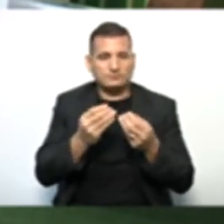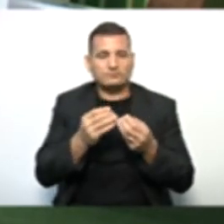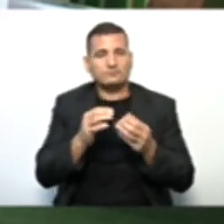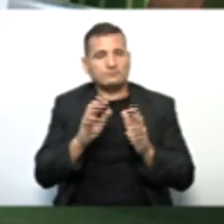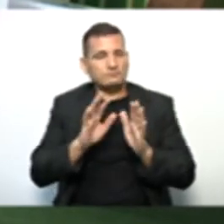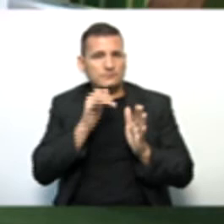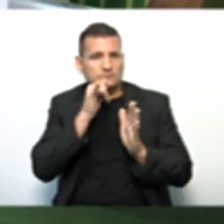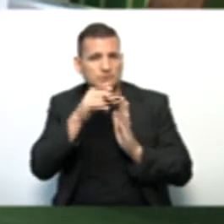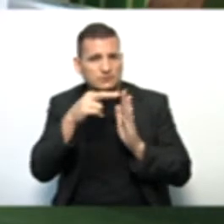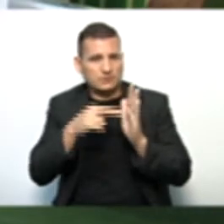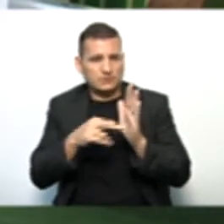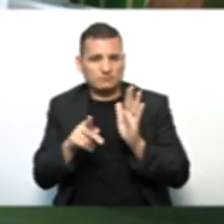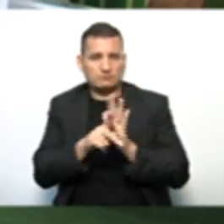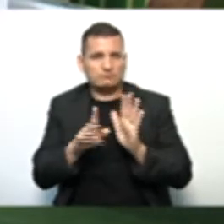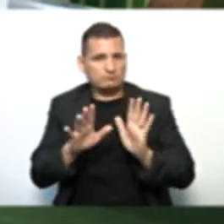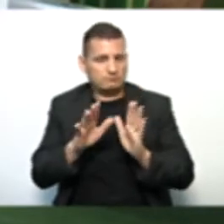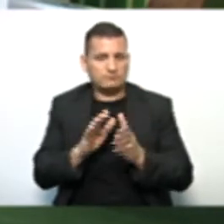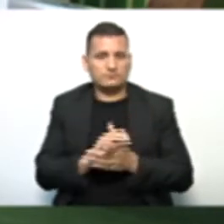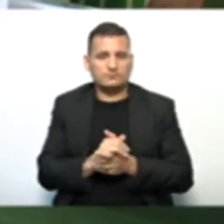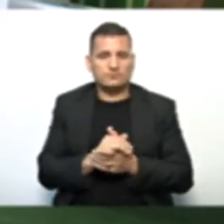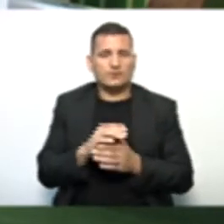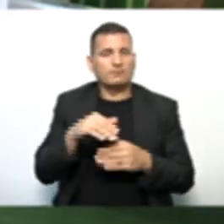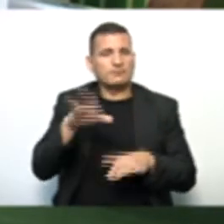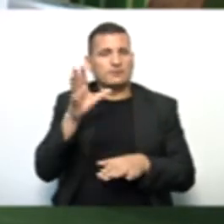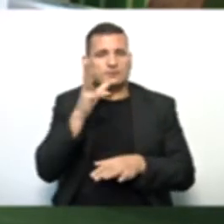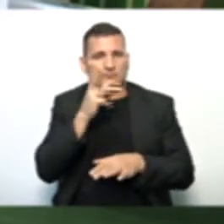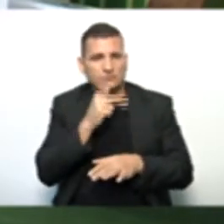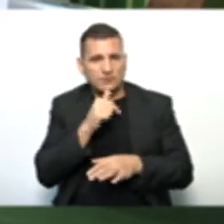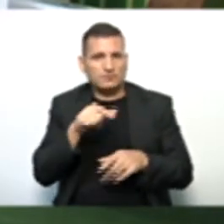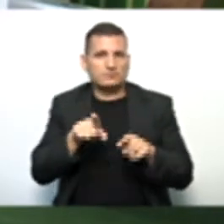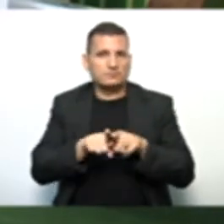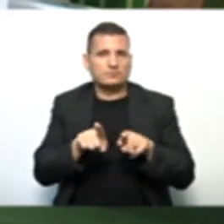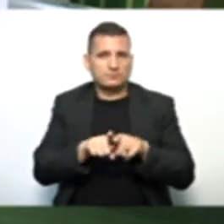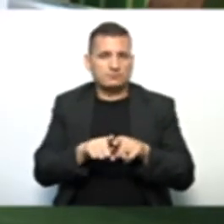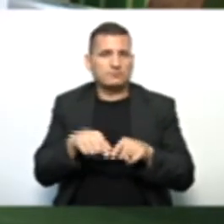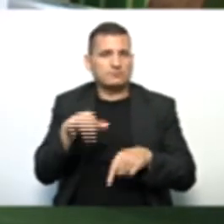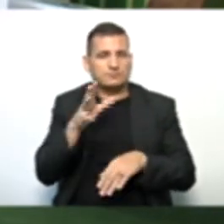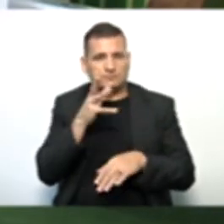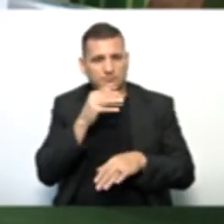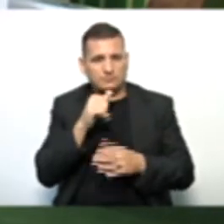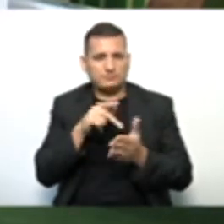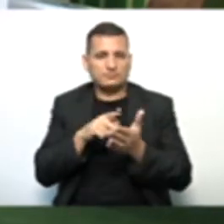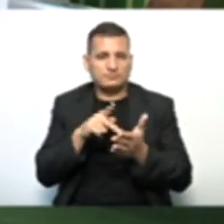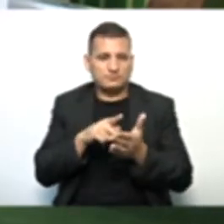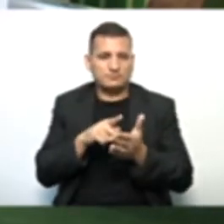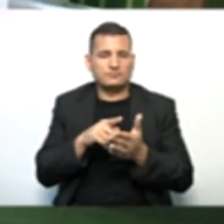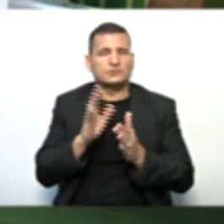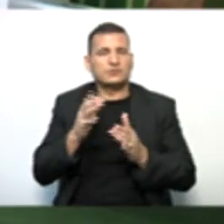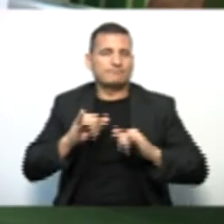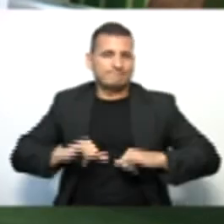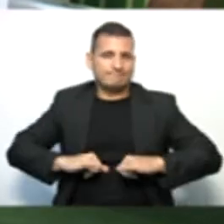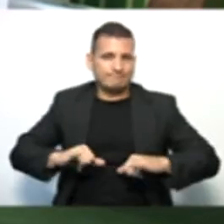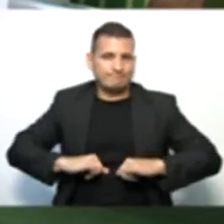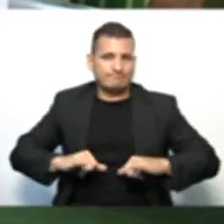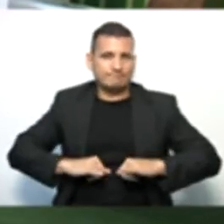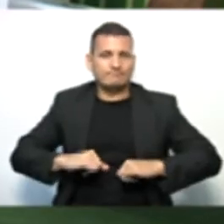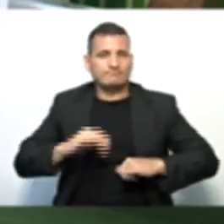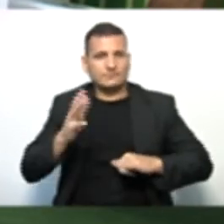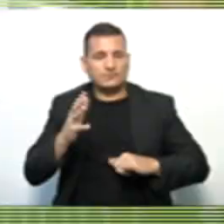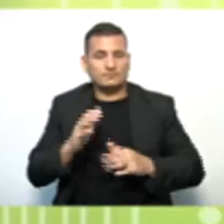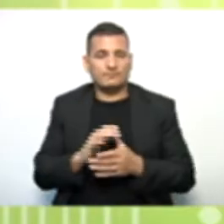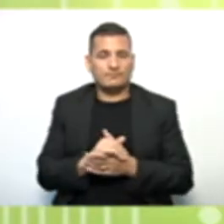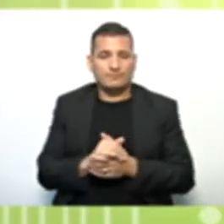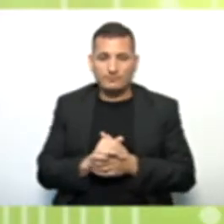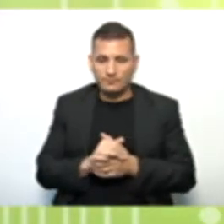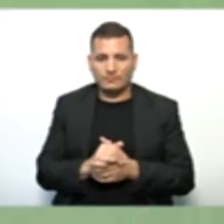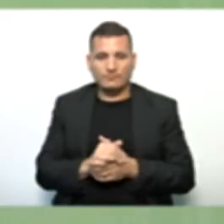regra de negócio, né? E é o que é o mais demorado de você corrigir. É o mais demorado, realmente. É o que mais pega. Eu já sofri muito com esses erros aí já. Vamos voltar aqui no